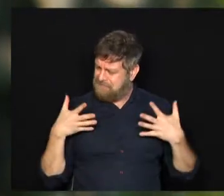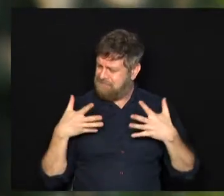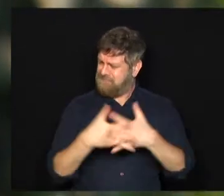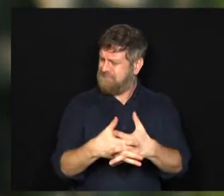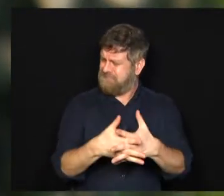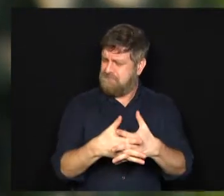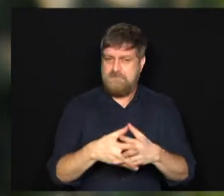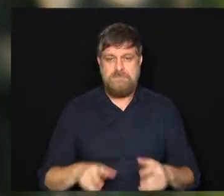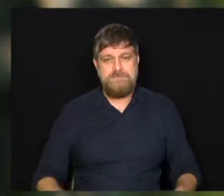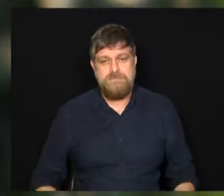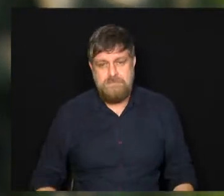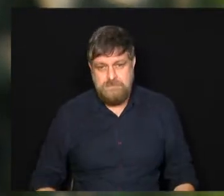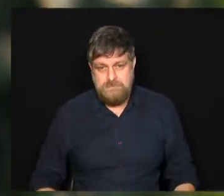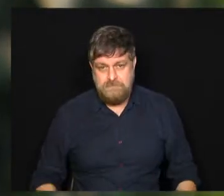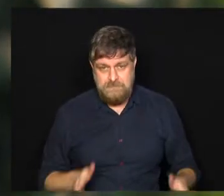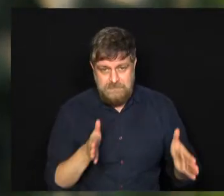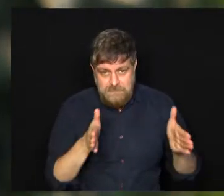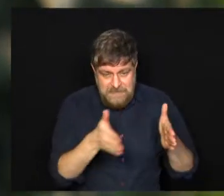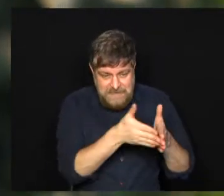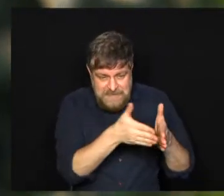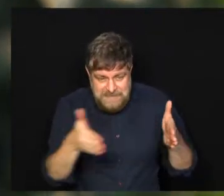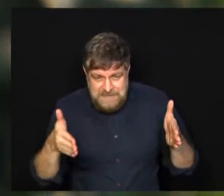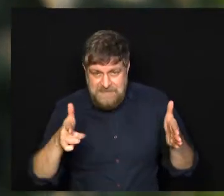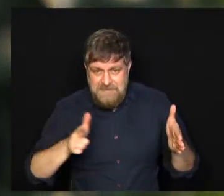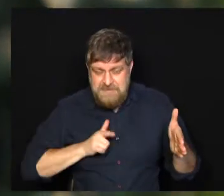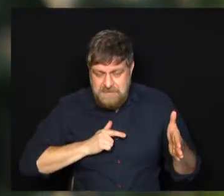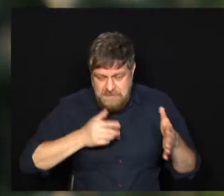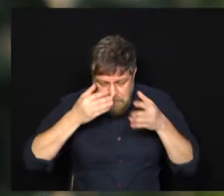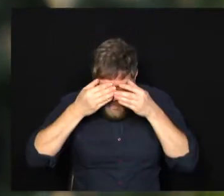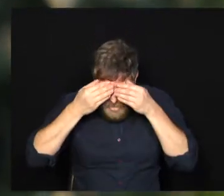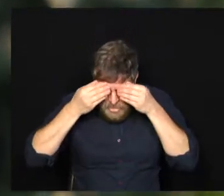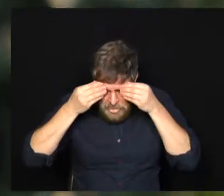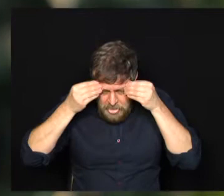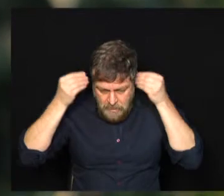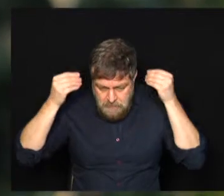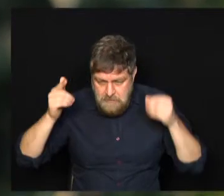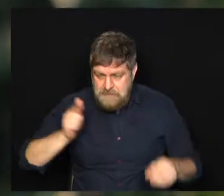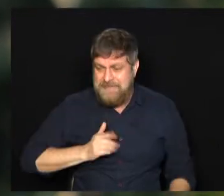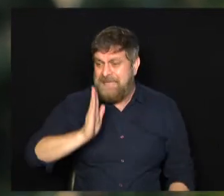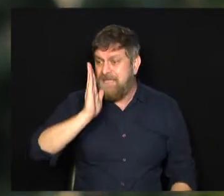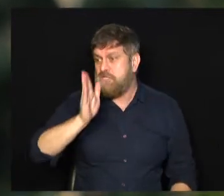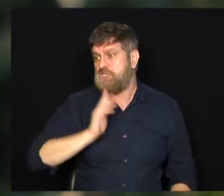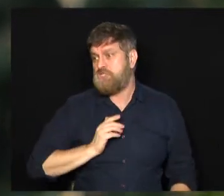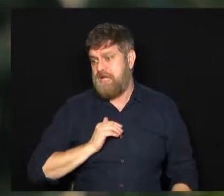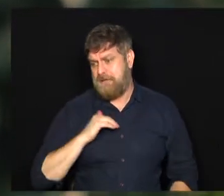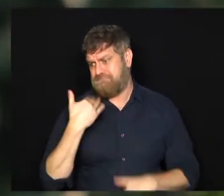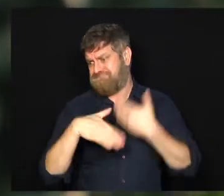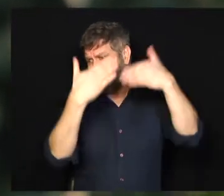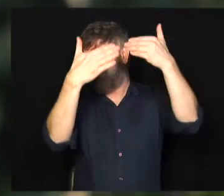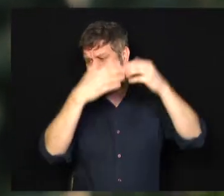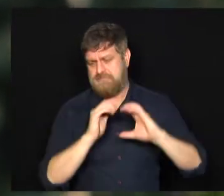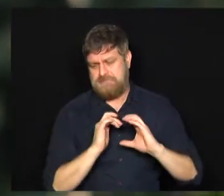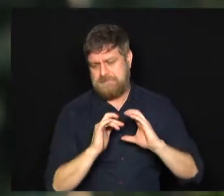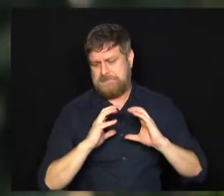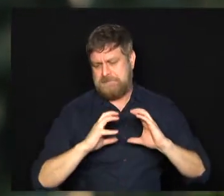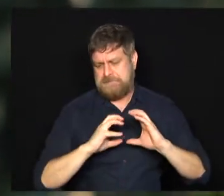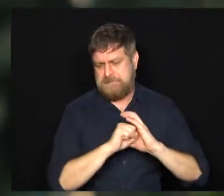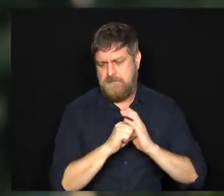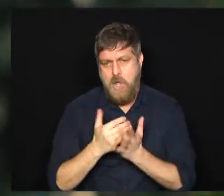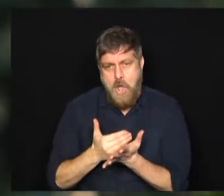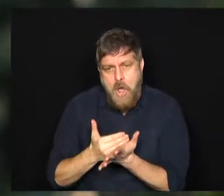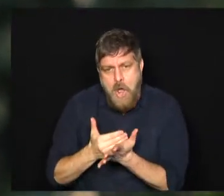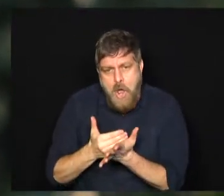dia. Essa fase é a fase de demência, é a fase mais avançada da doença, né? A gente sabe que a doença de Alzheimer ela